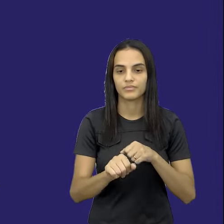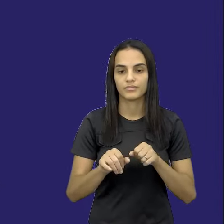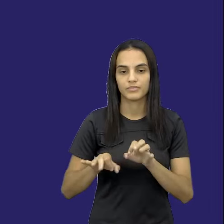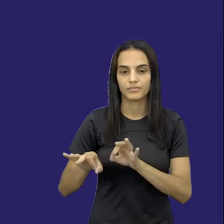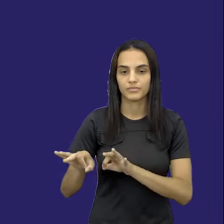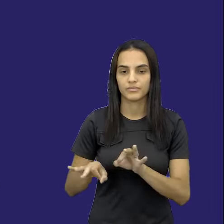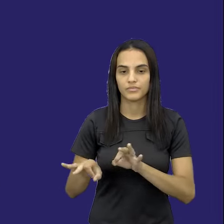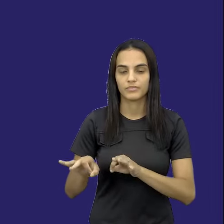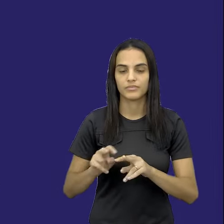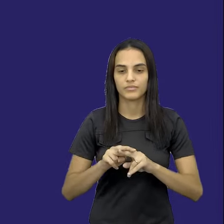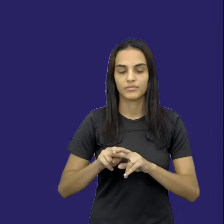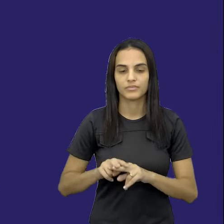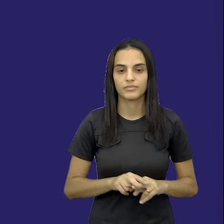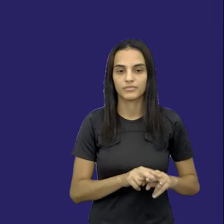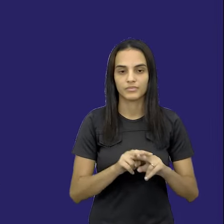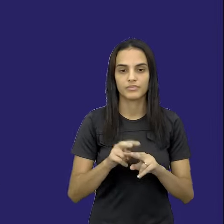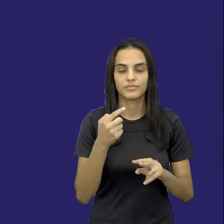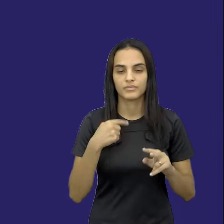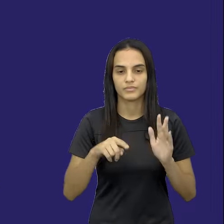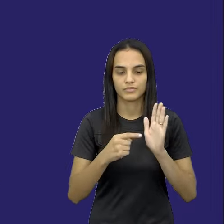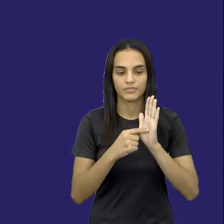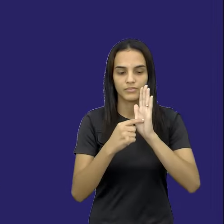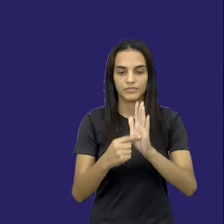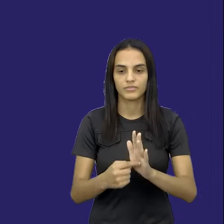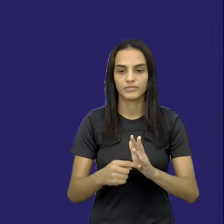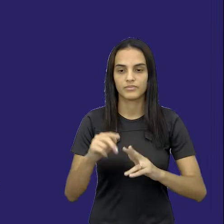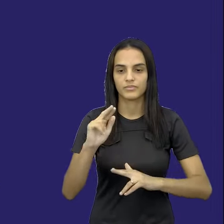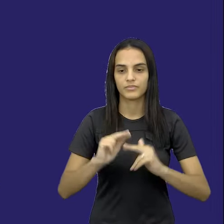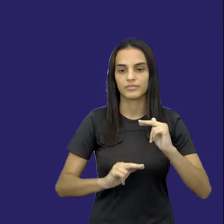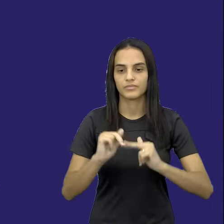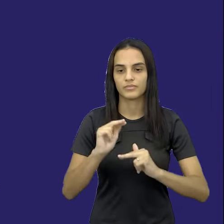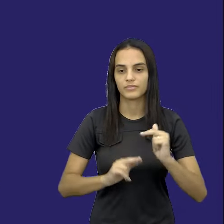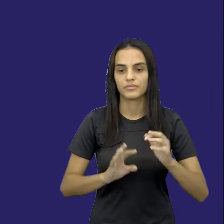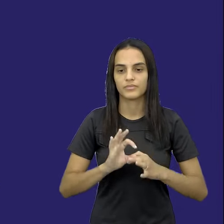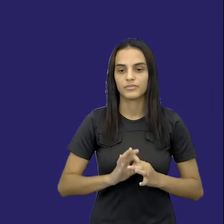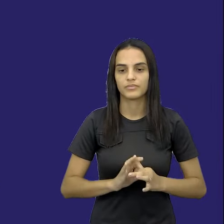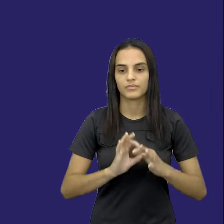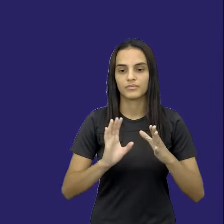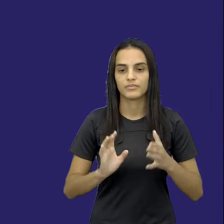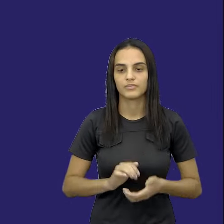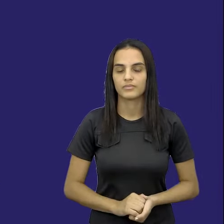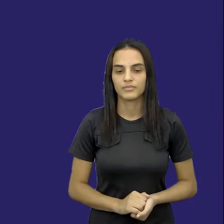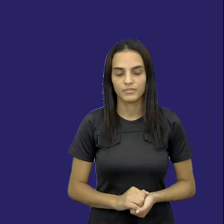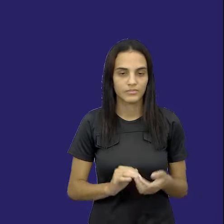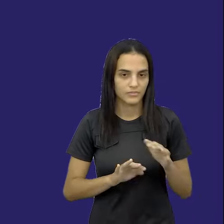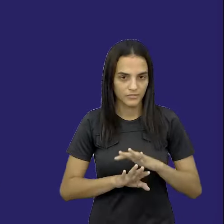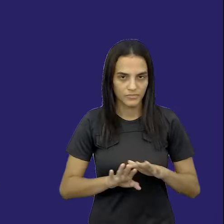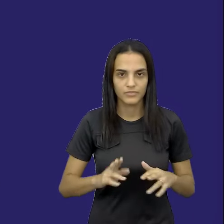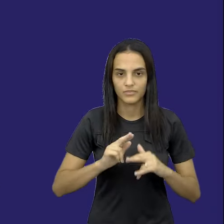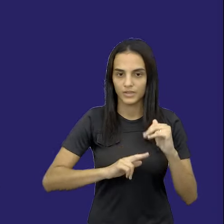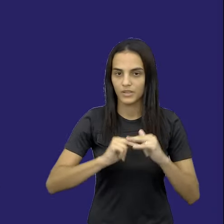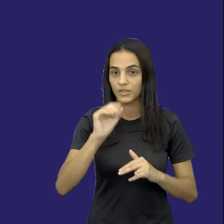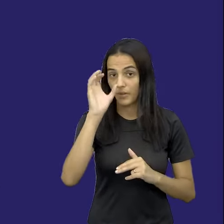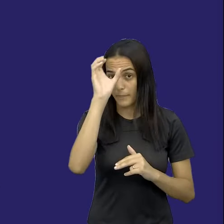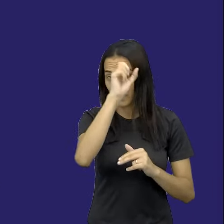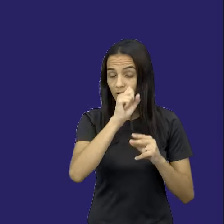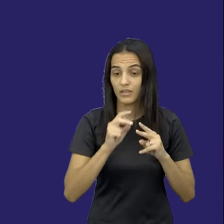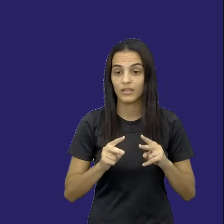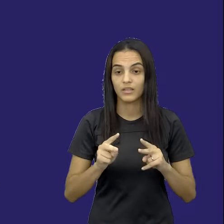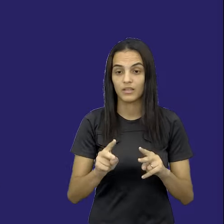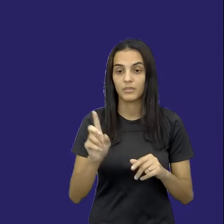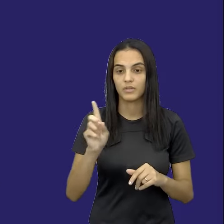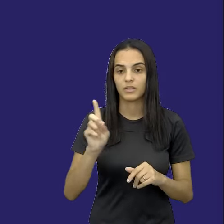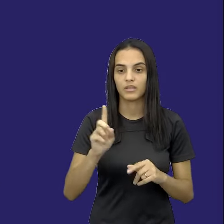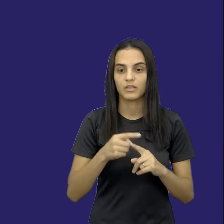de recuperação, nós mostramos para vocês os materiais que estão disponíveis, né? Não só o material do Aprender Sempre, mas todo o